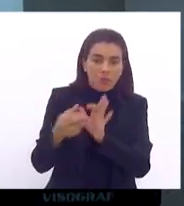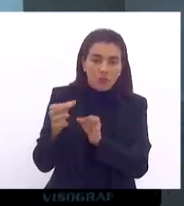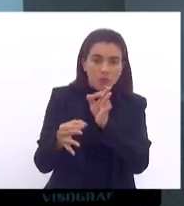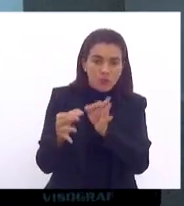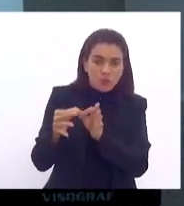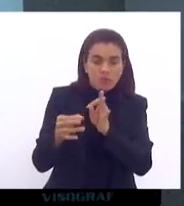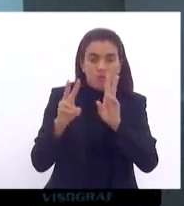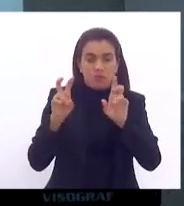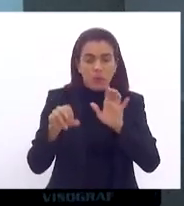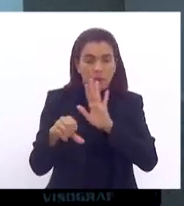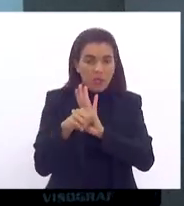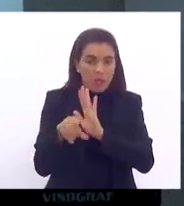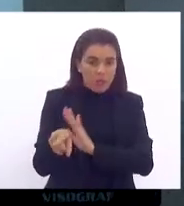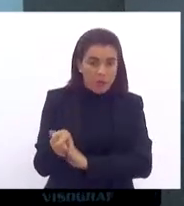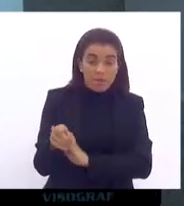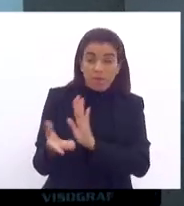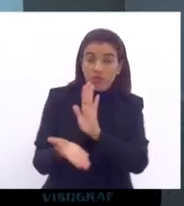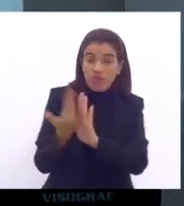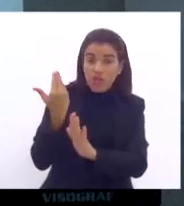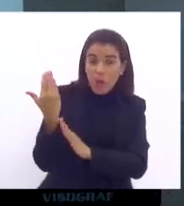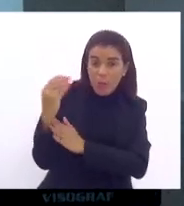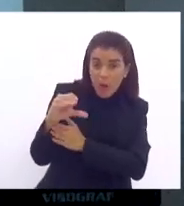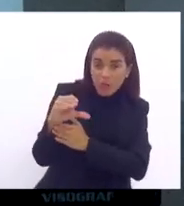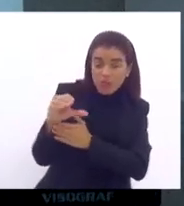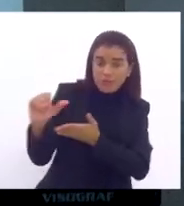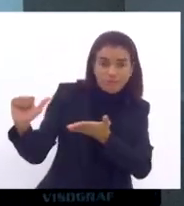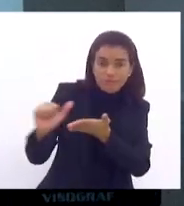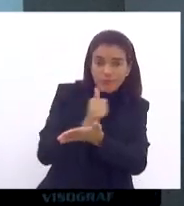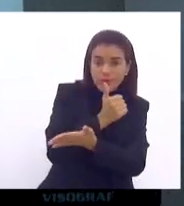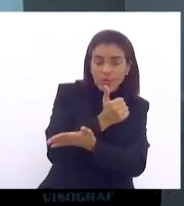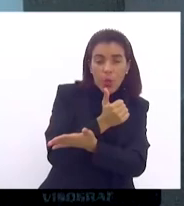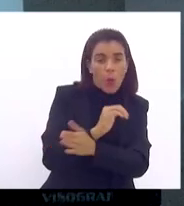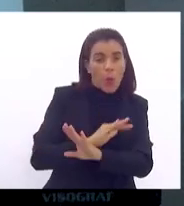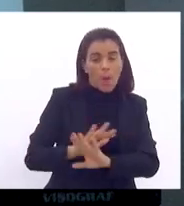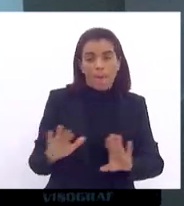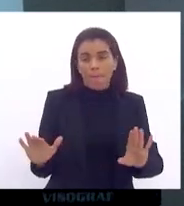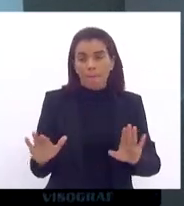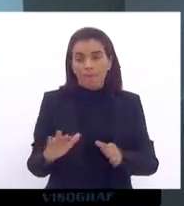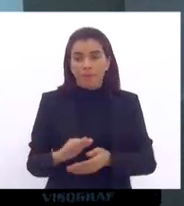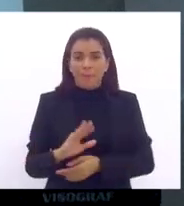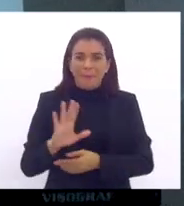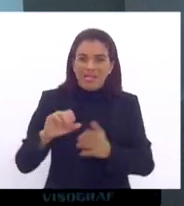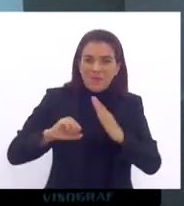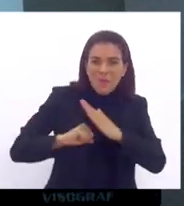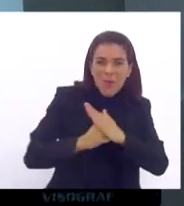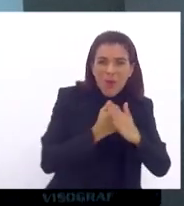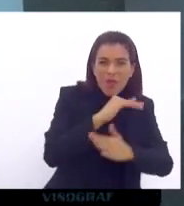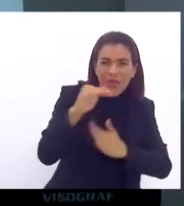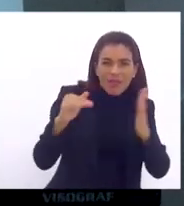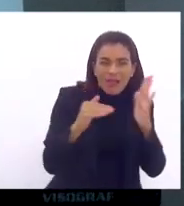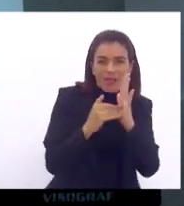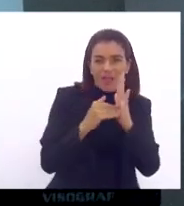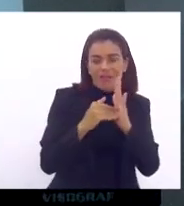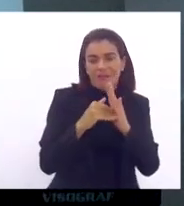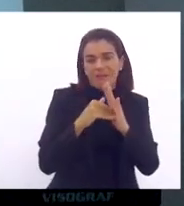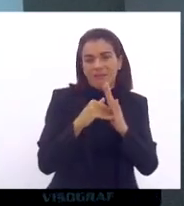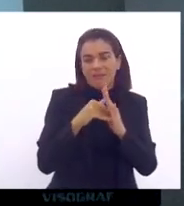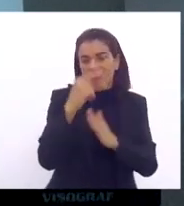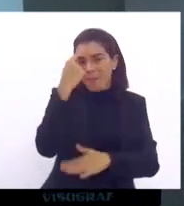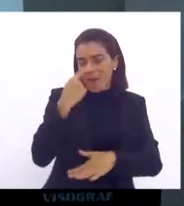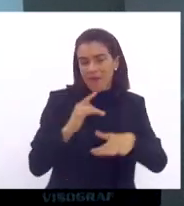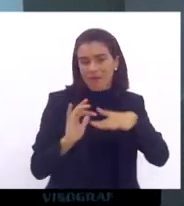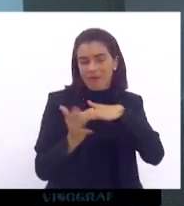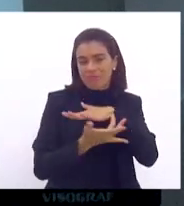em crime enfim pontualmente pontualmente a remoção de conteúdos mas não o bloqueio integral da conta do parlamentar